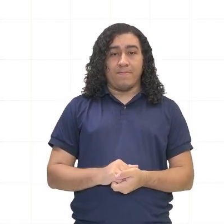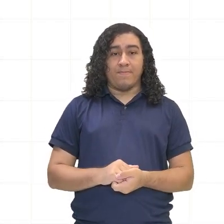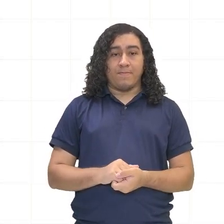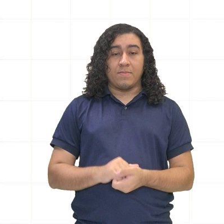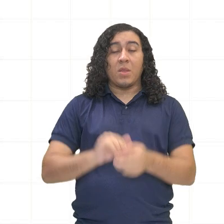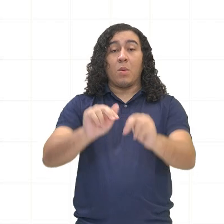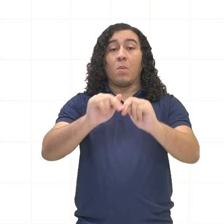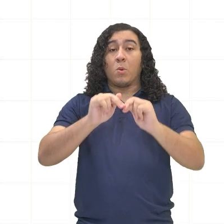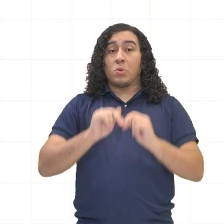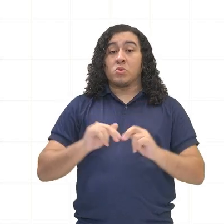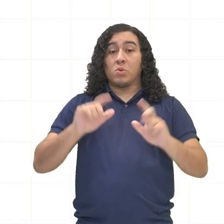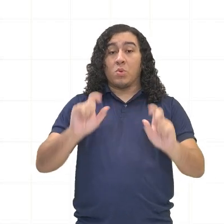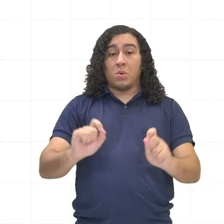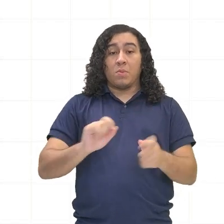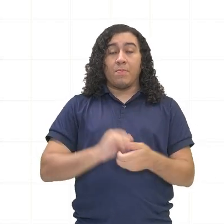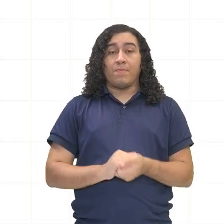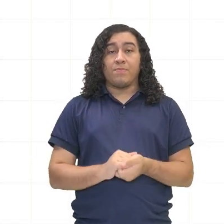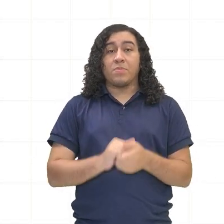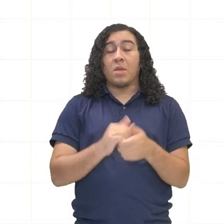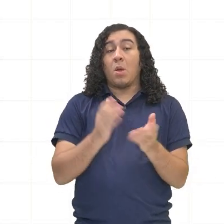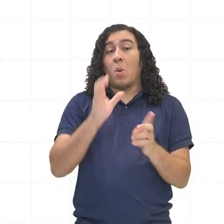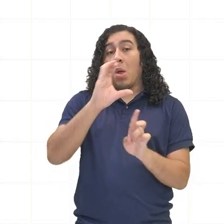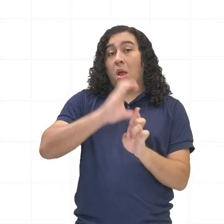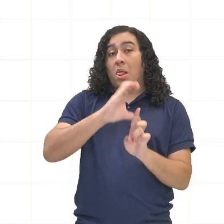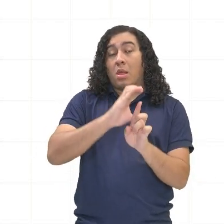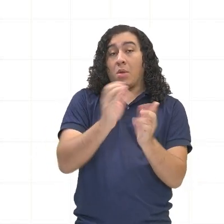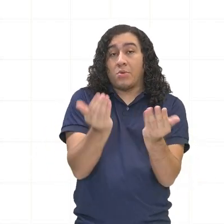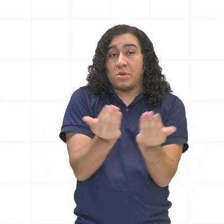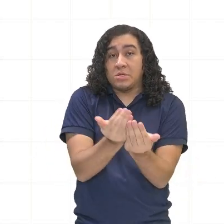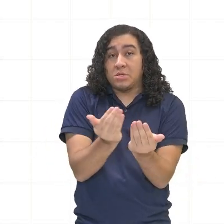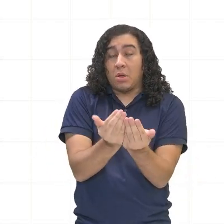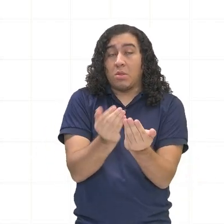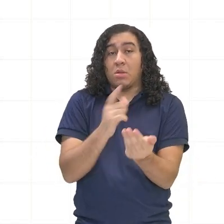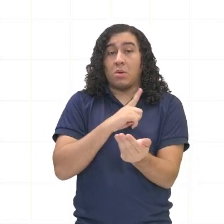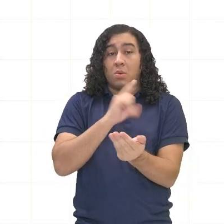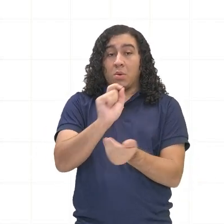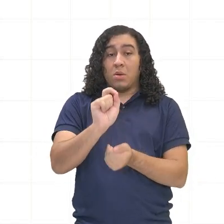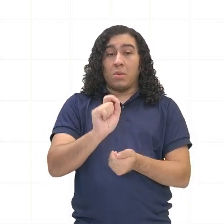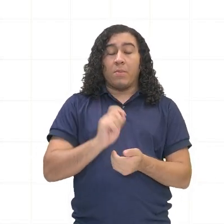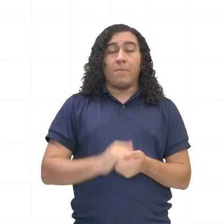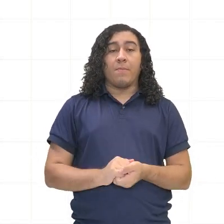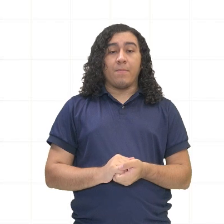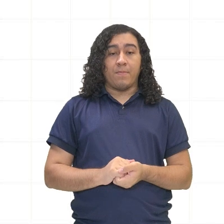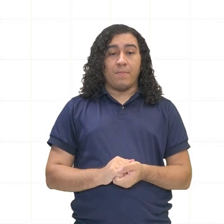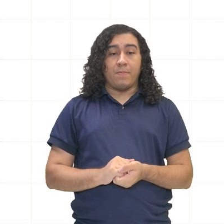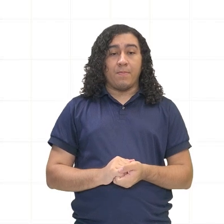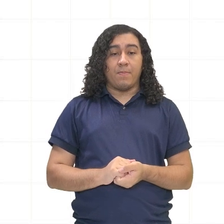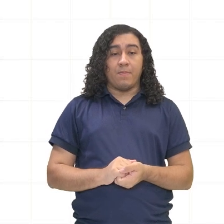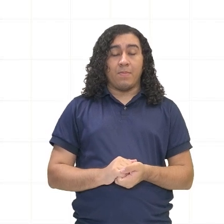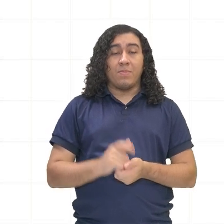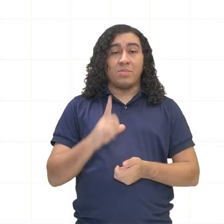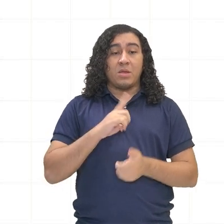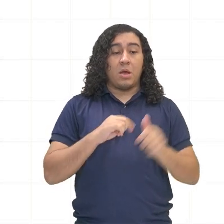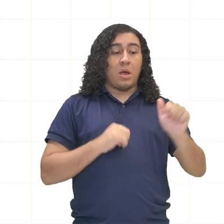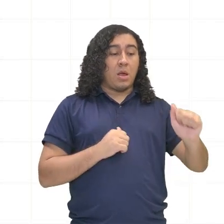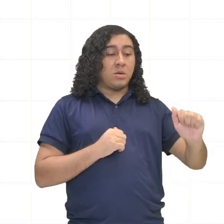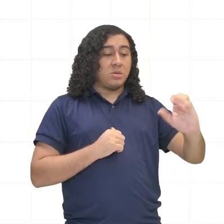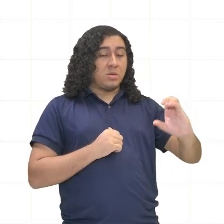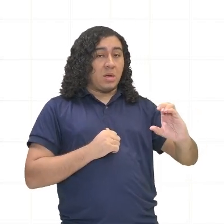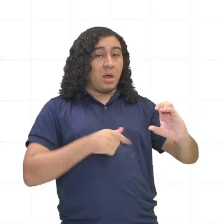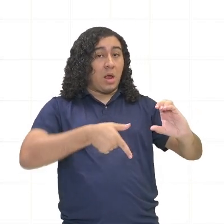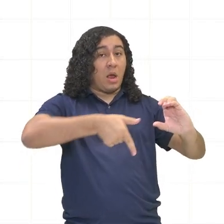por isso que o calendário cristão, ele apresenta o AC, antes de